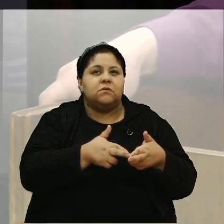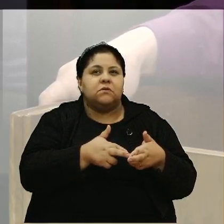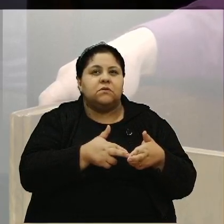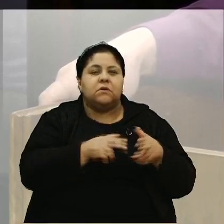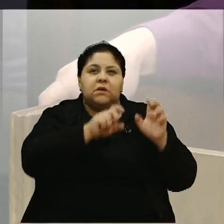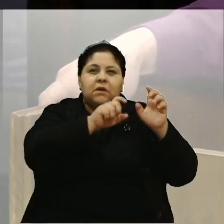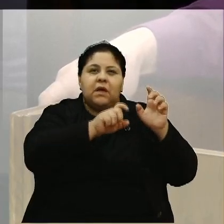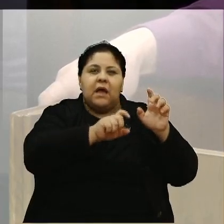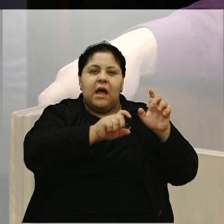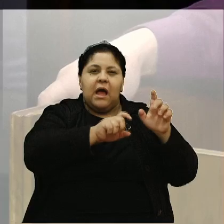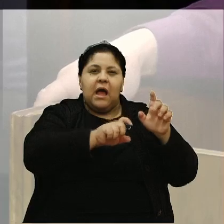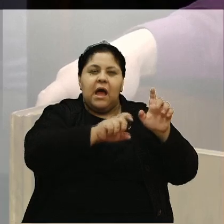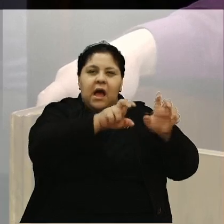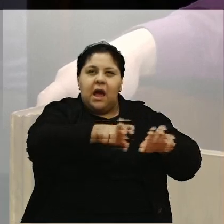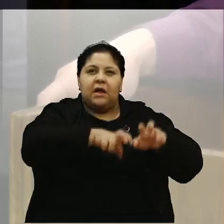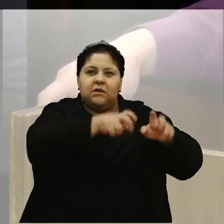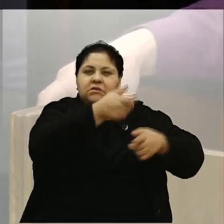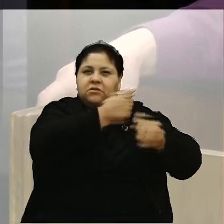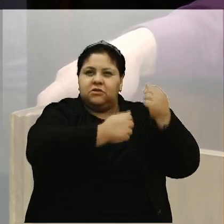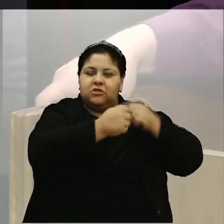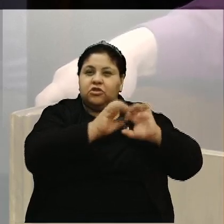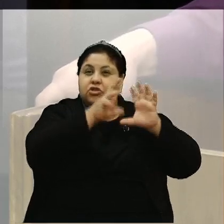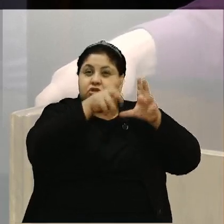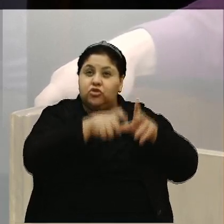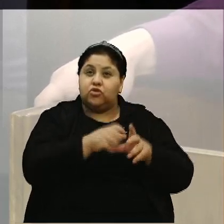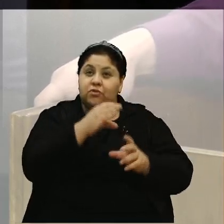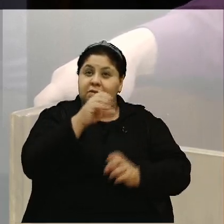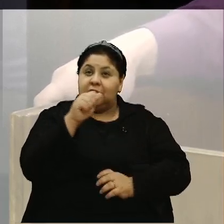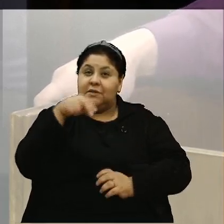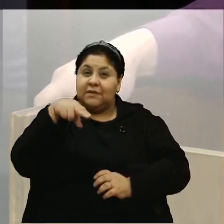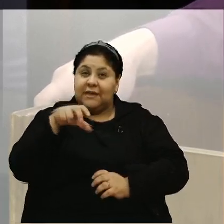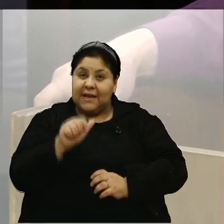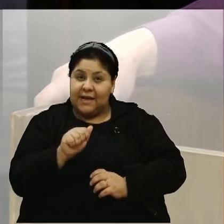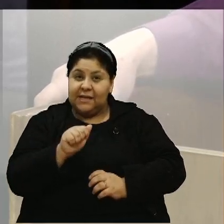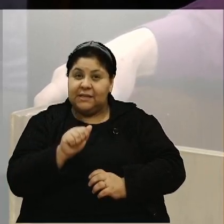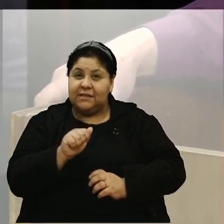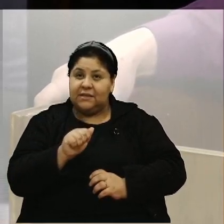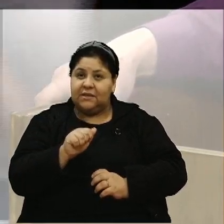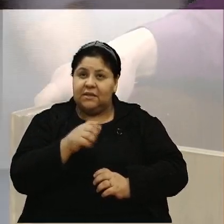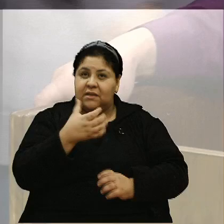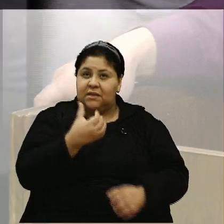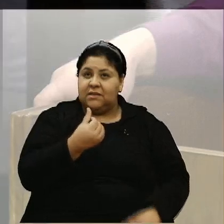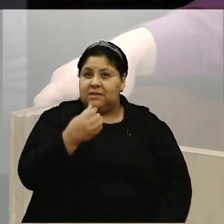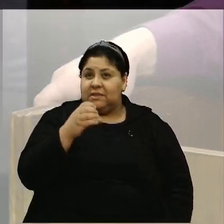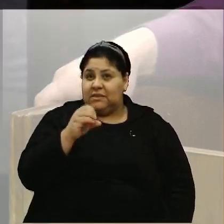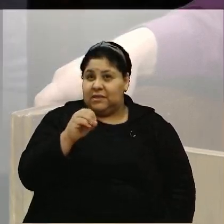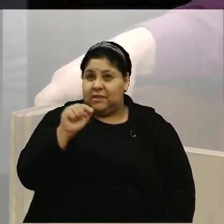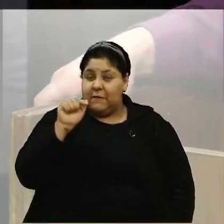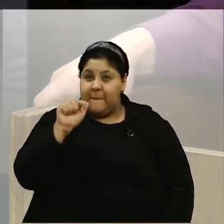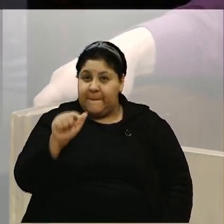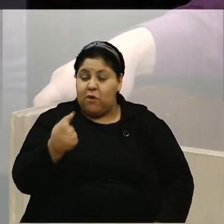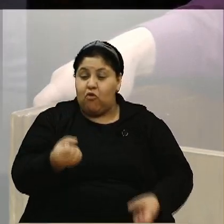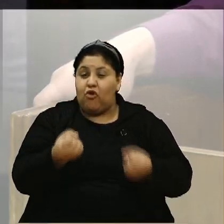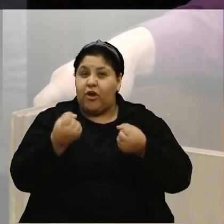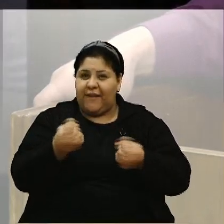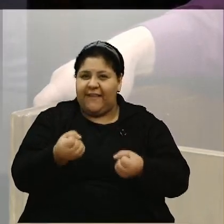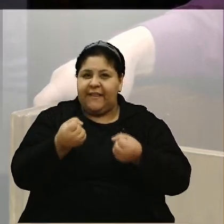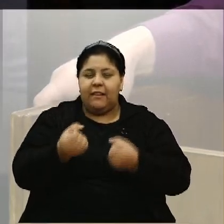lá atrás, que toda a cana que foi tomada ali em torno de 60 mil quilos, se sabe que